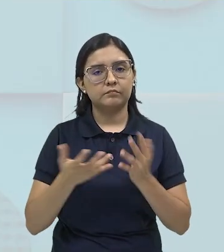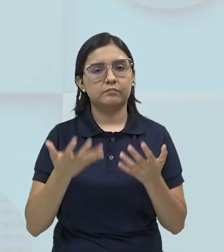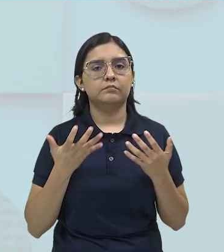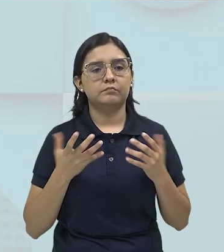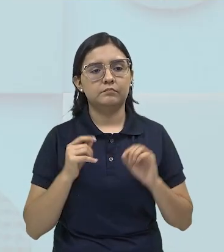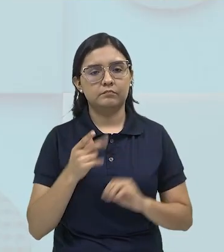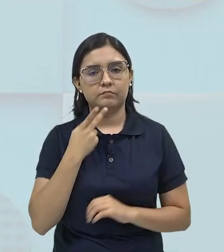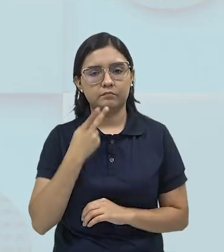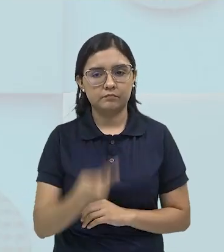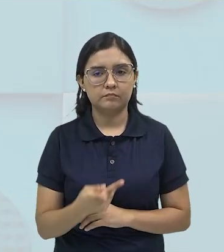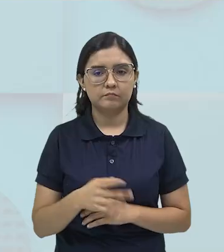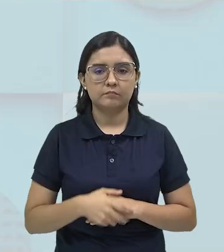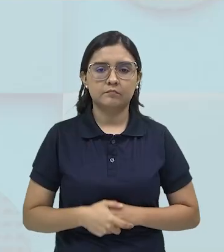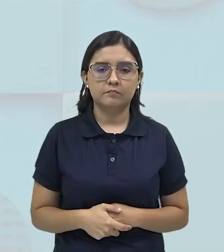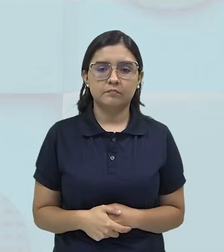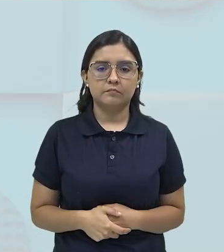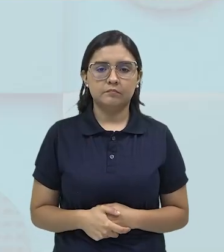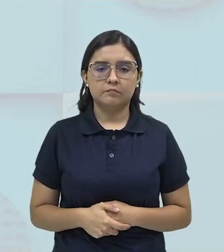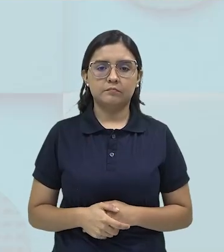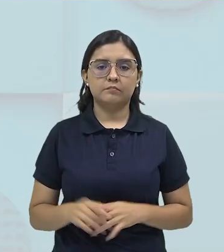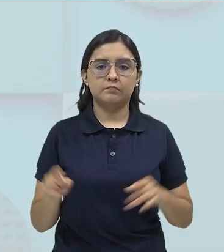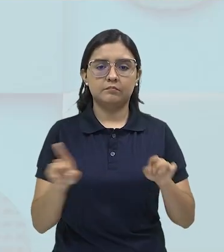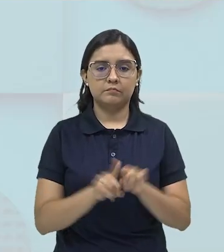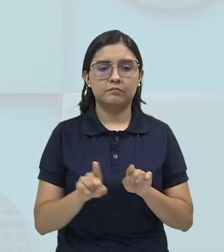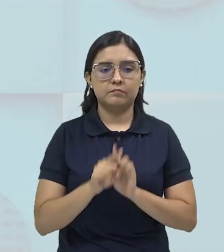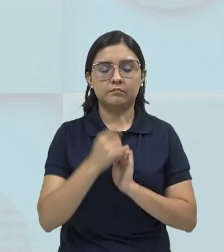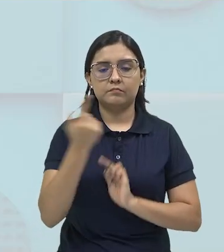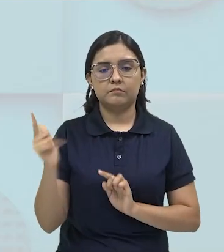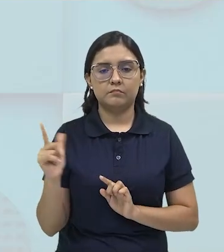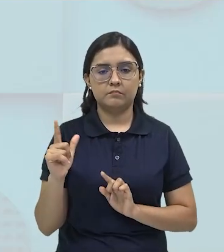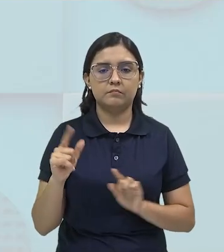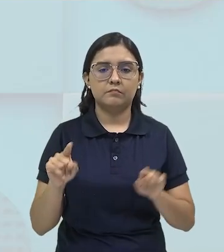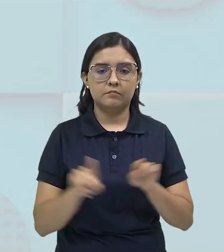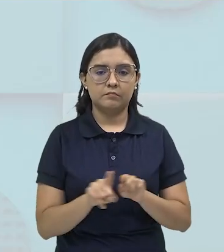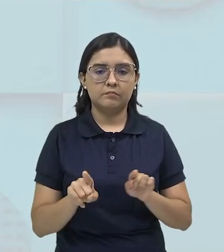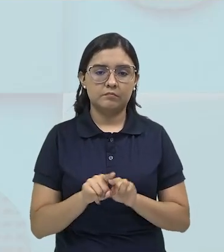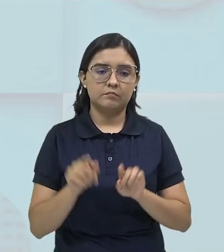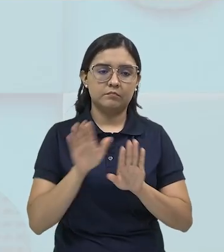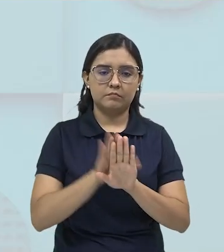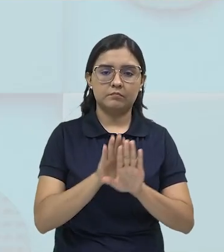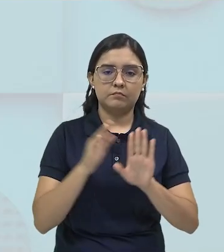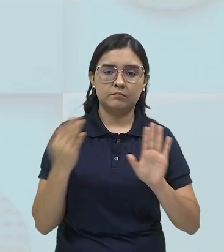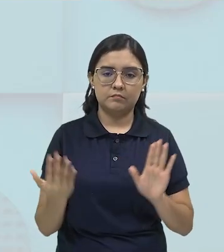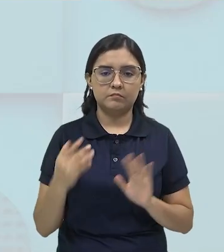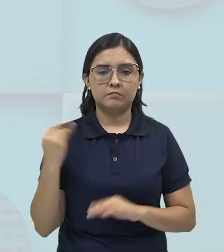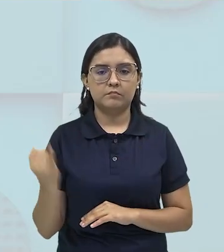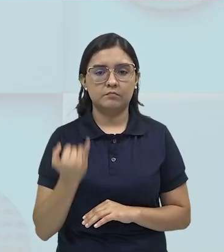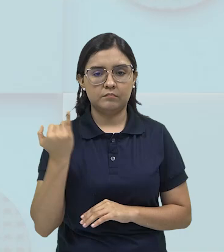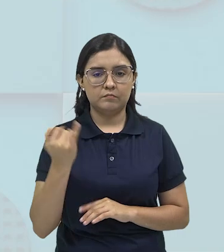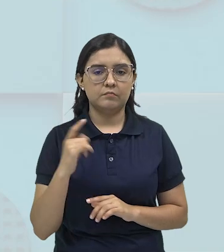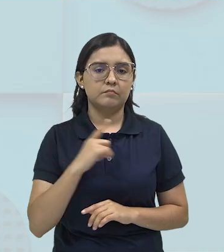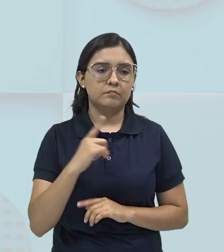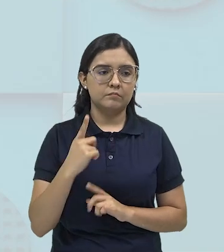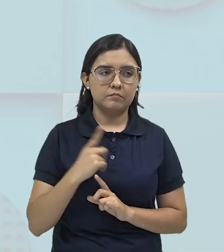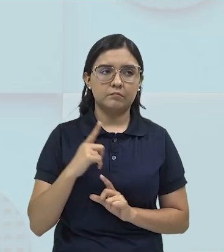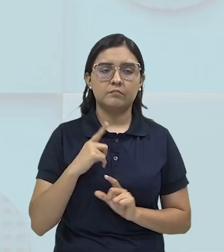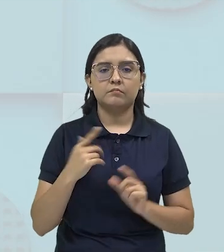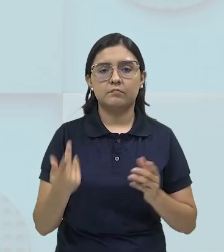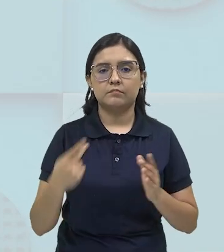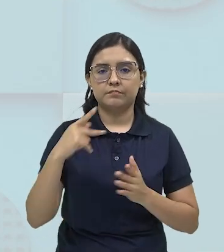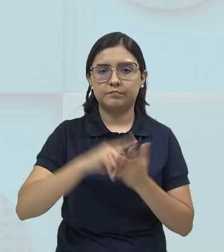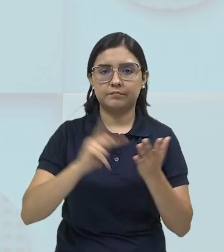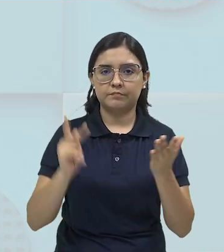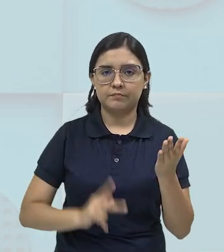quer colocar. E também as outras figuras de linguagem, como a antítese, também é importante, porque elas vão estar presentes nos